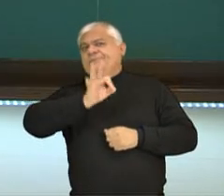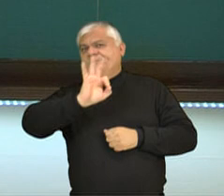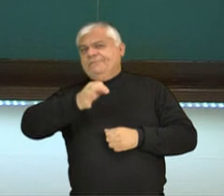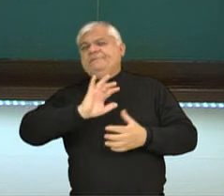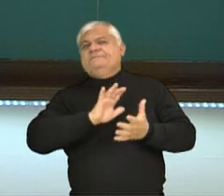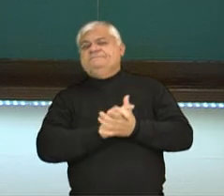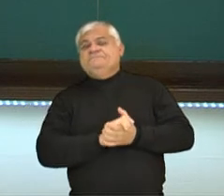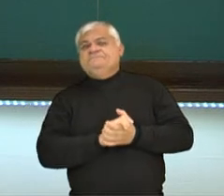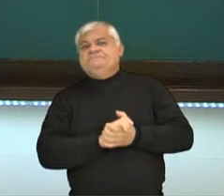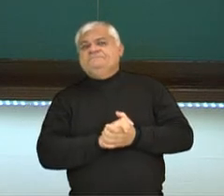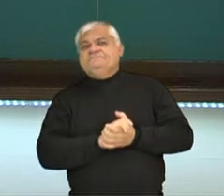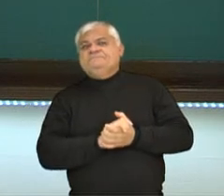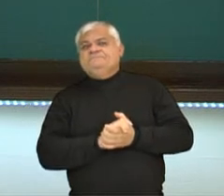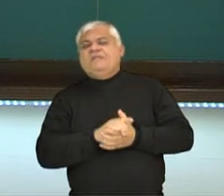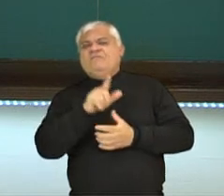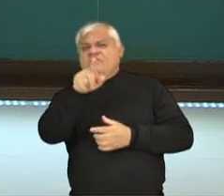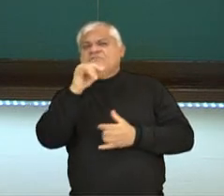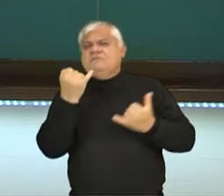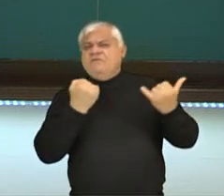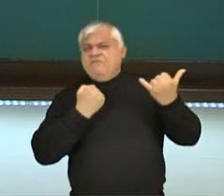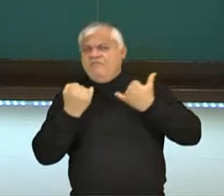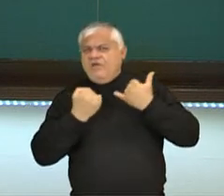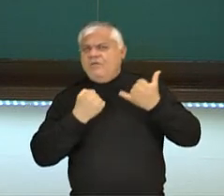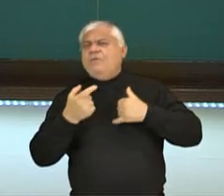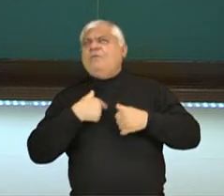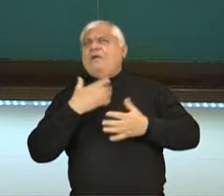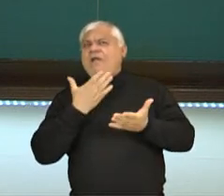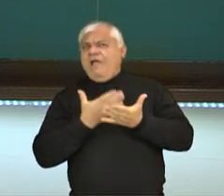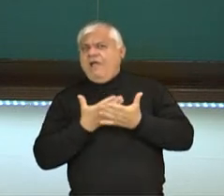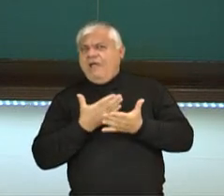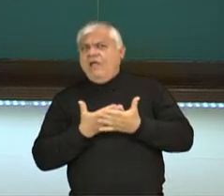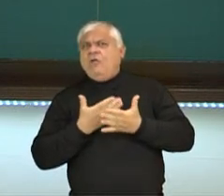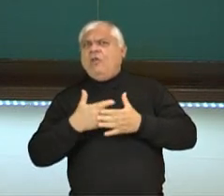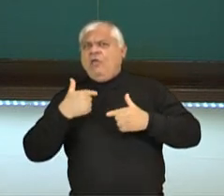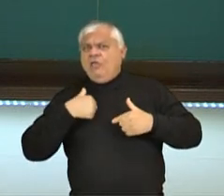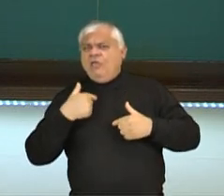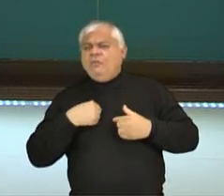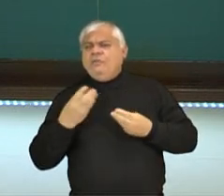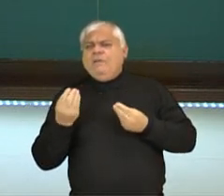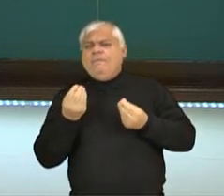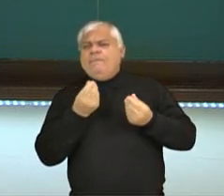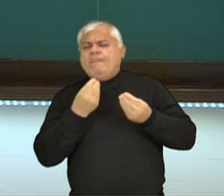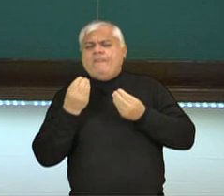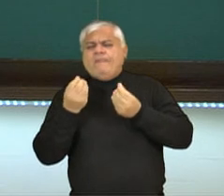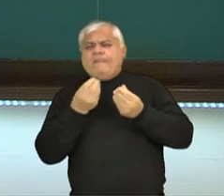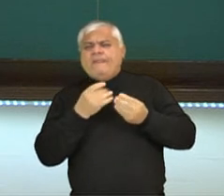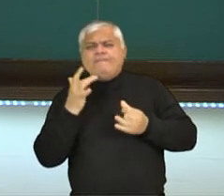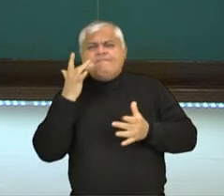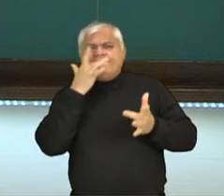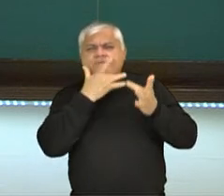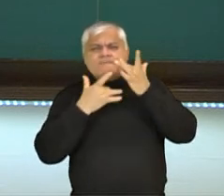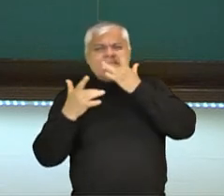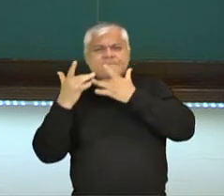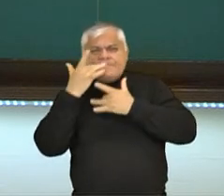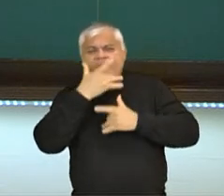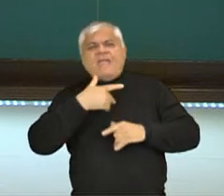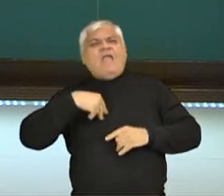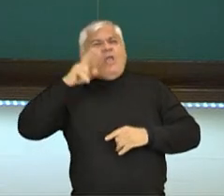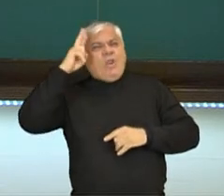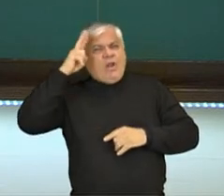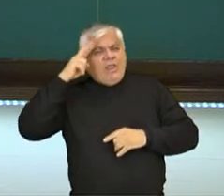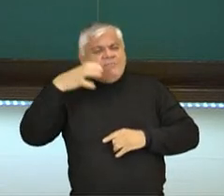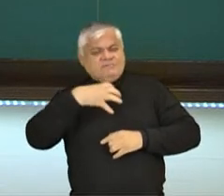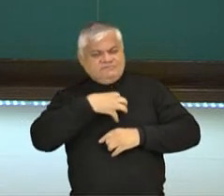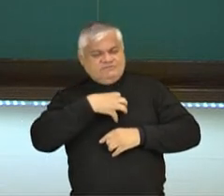eu me lembro, que tu me disseste que esta aula eu iria degustar a química, que eu iria sentir